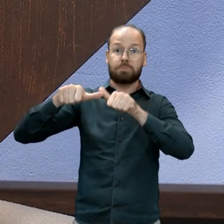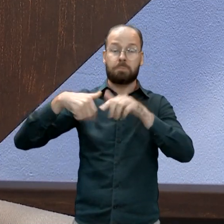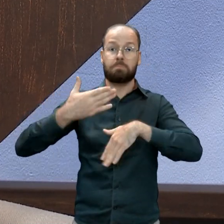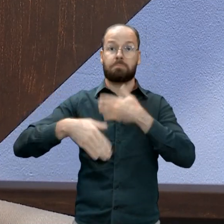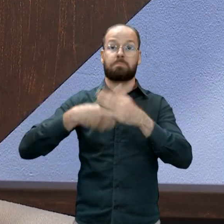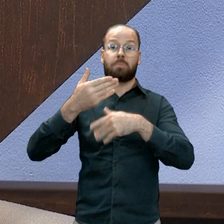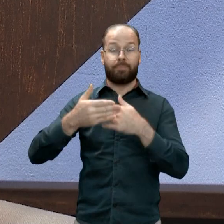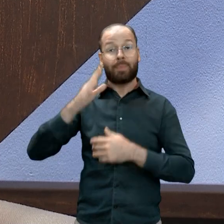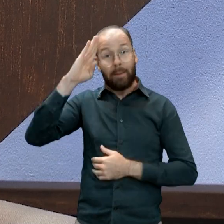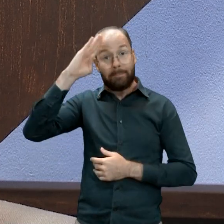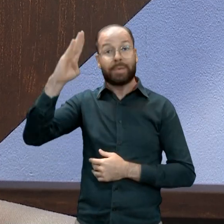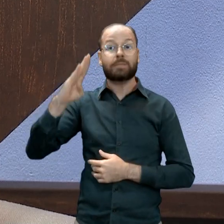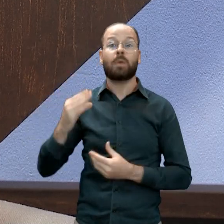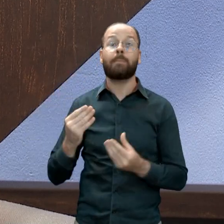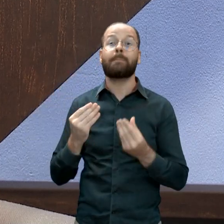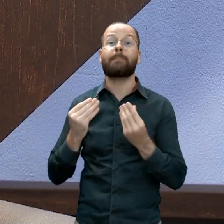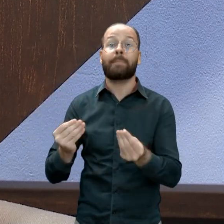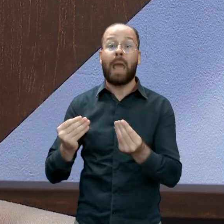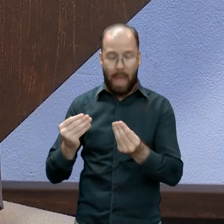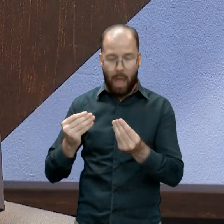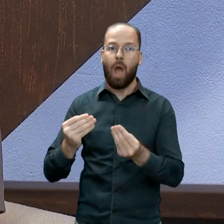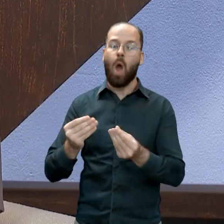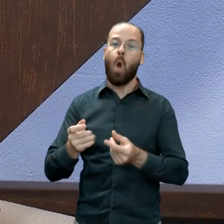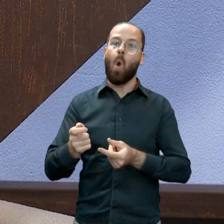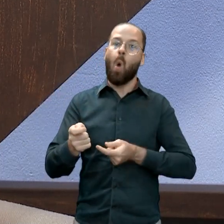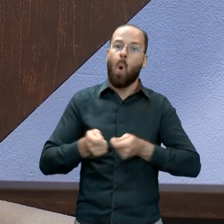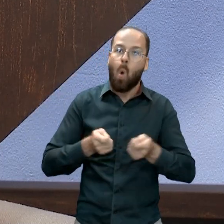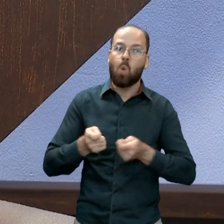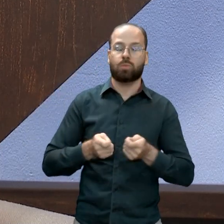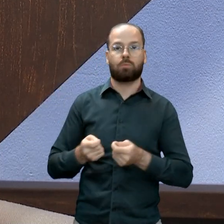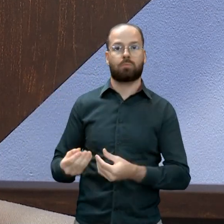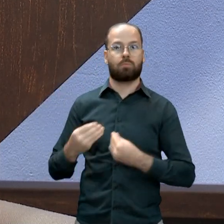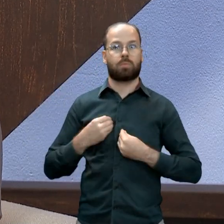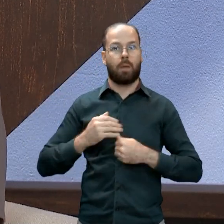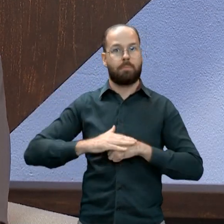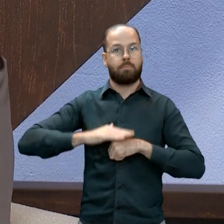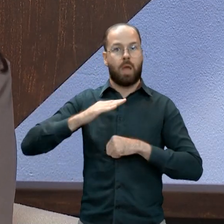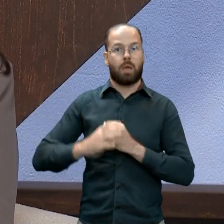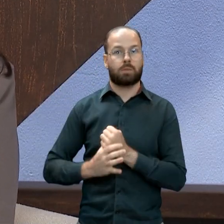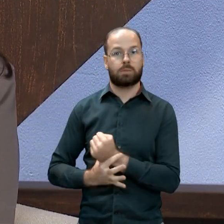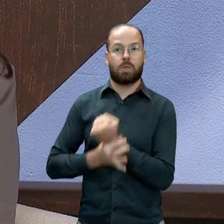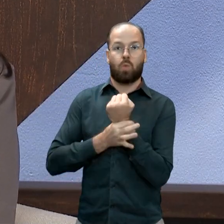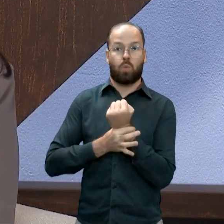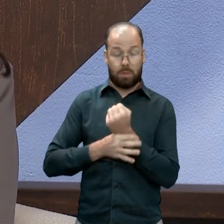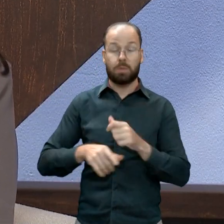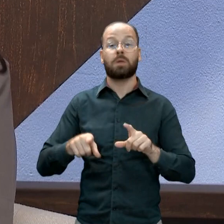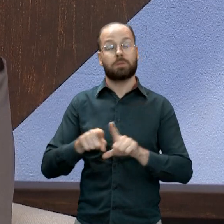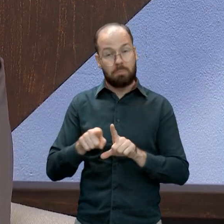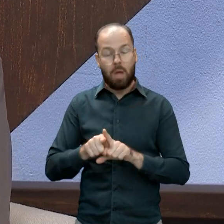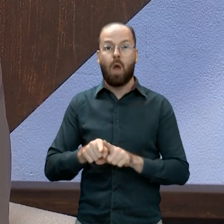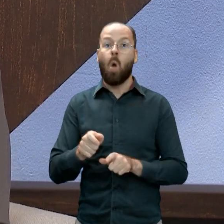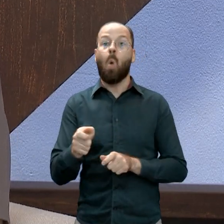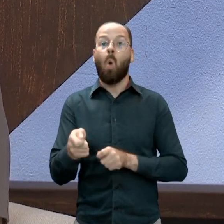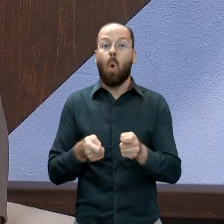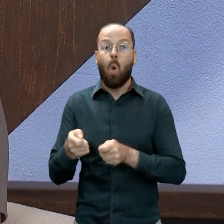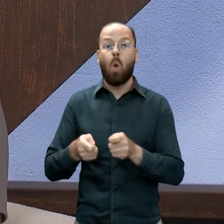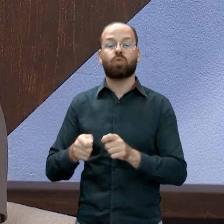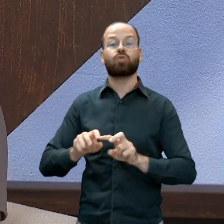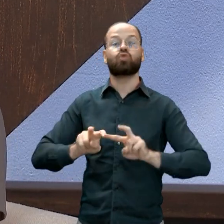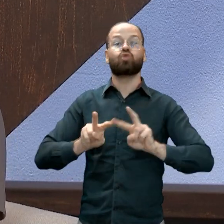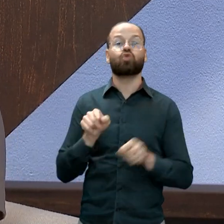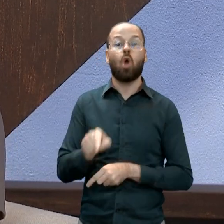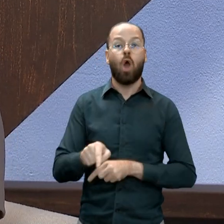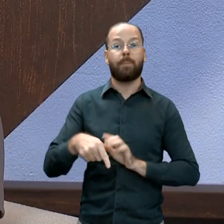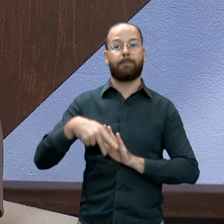ter um controle maior de segurança, um controle maior com relação a projetos, às